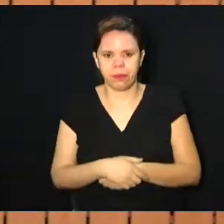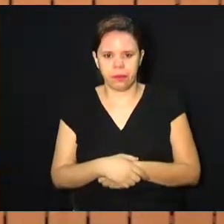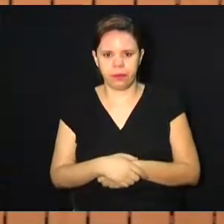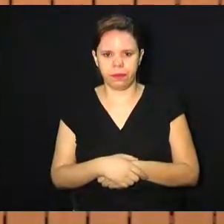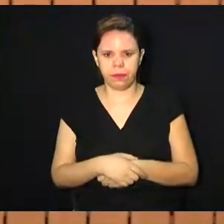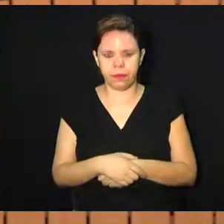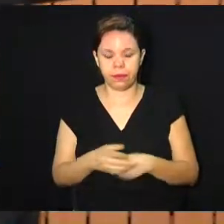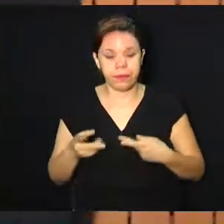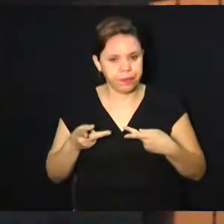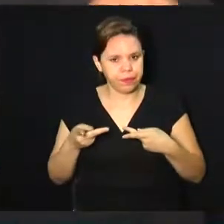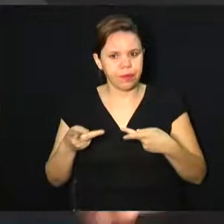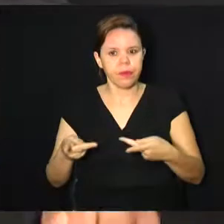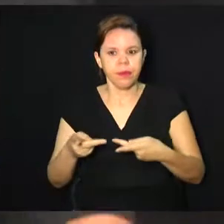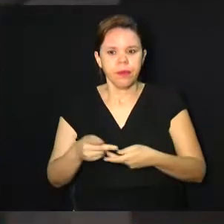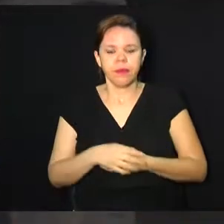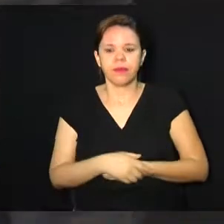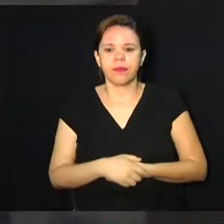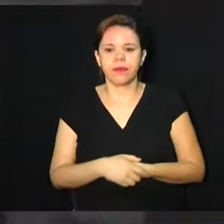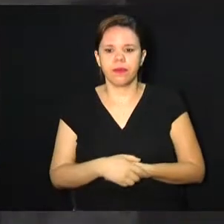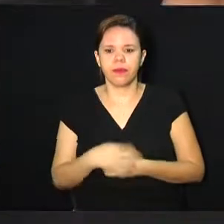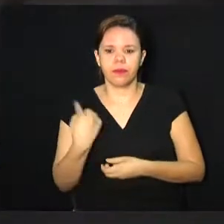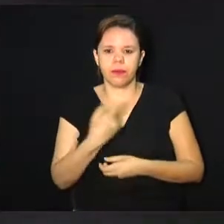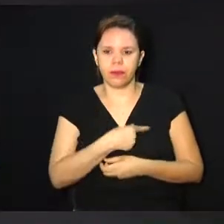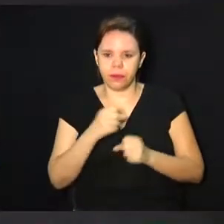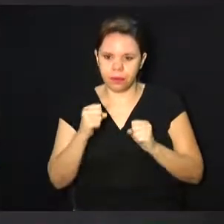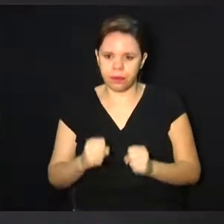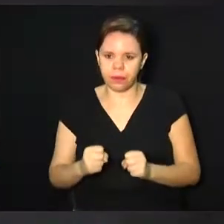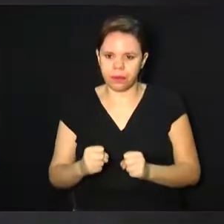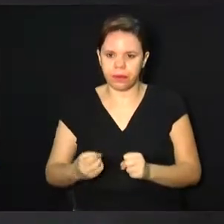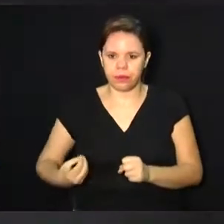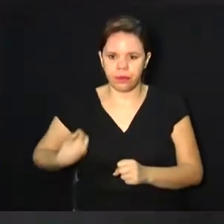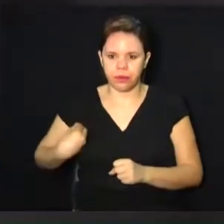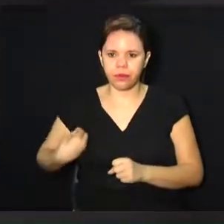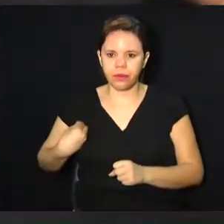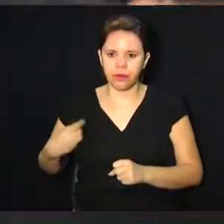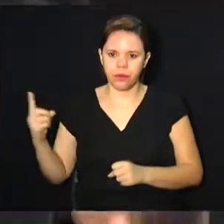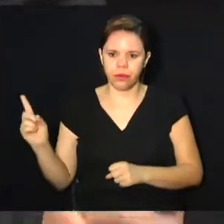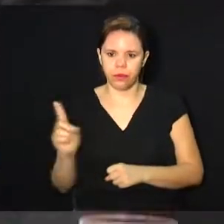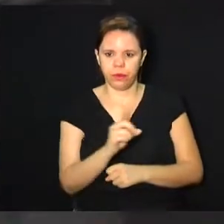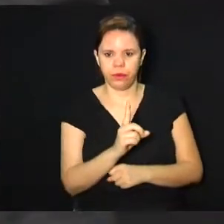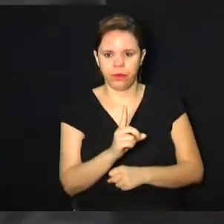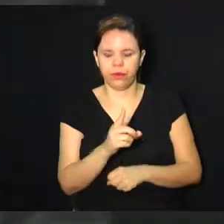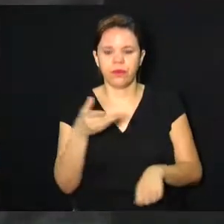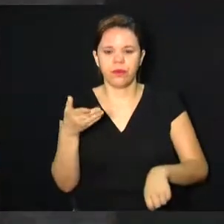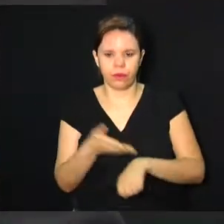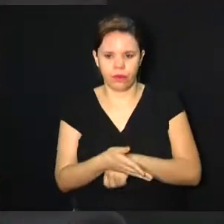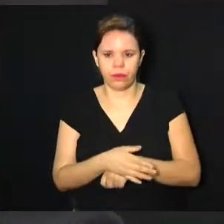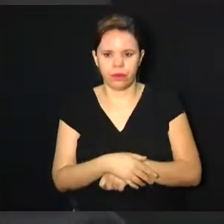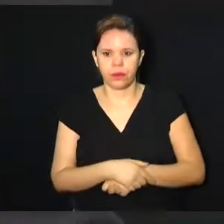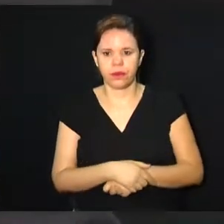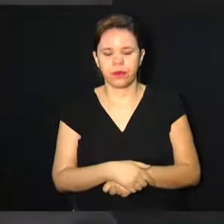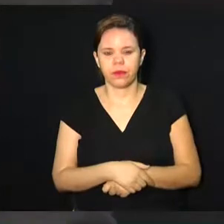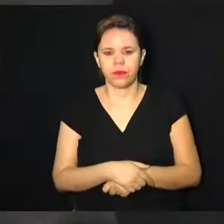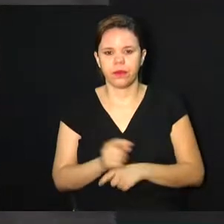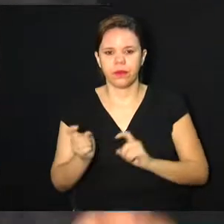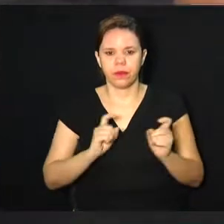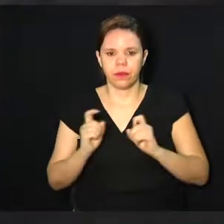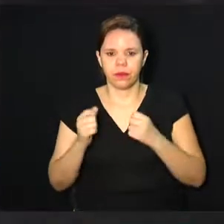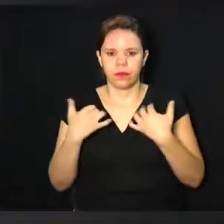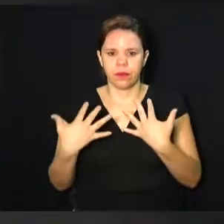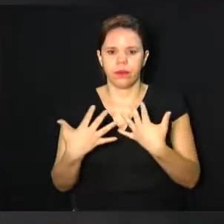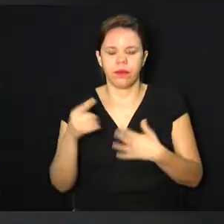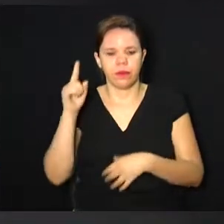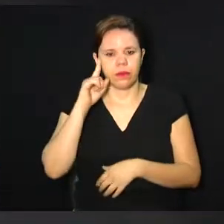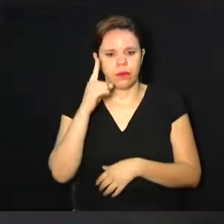o convite, para que possamos estar presente e poder fazer parte dessa audiência pública, no